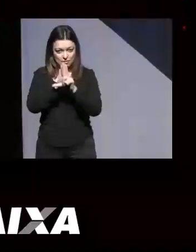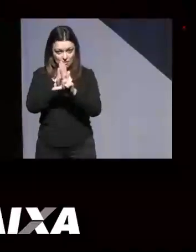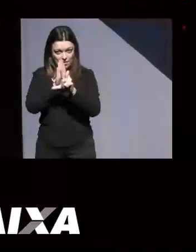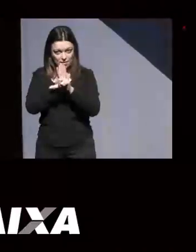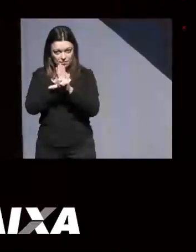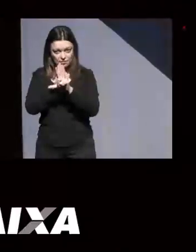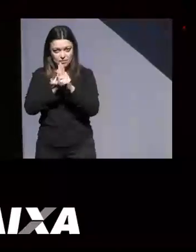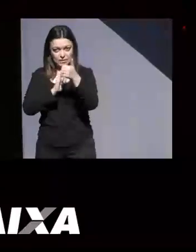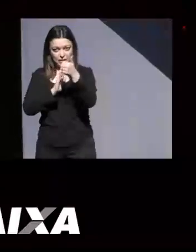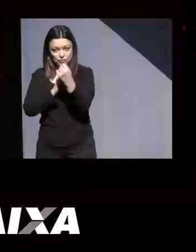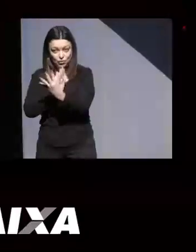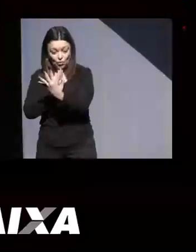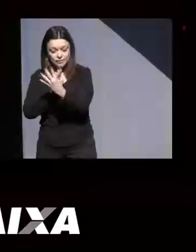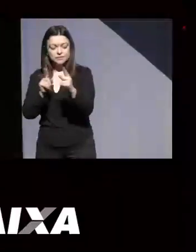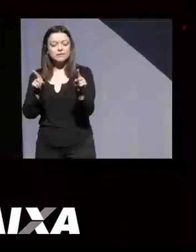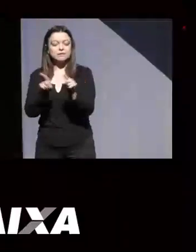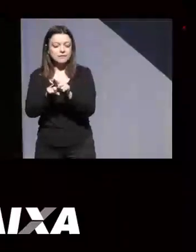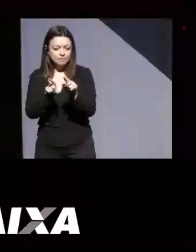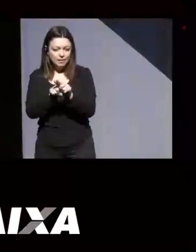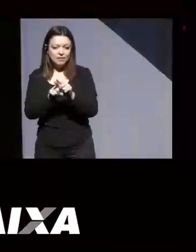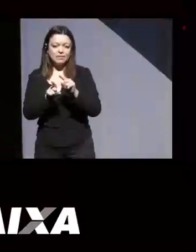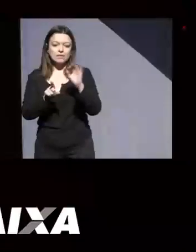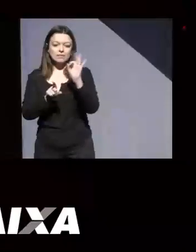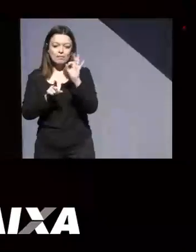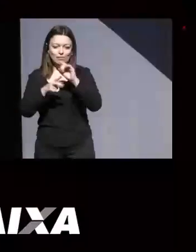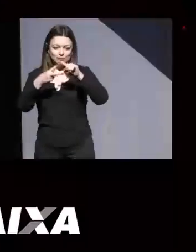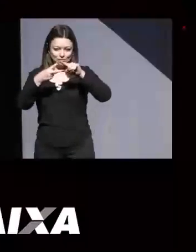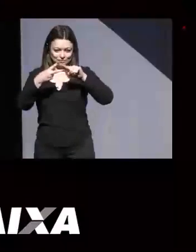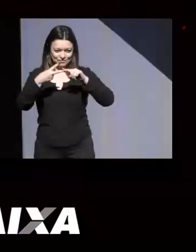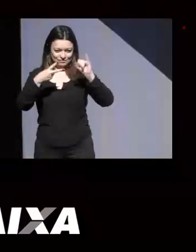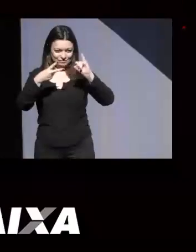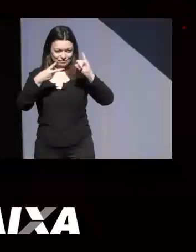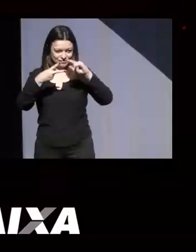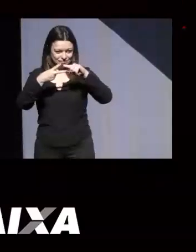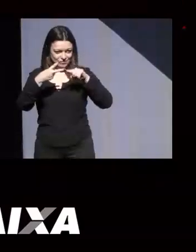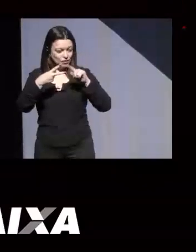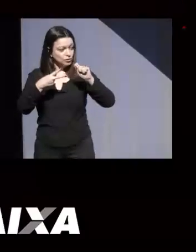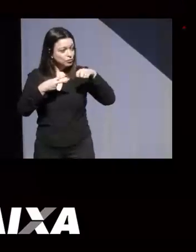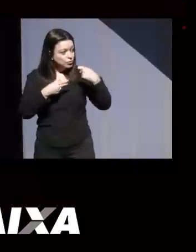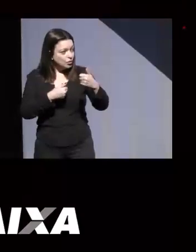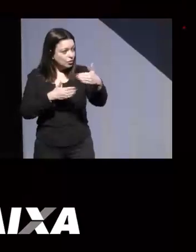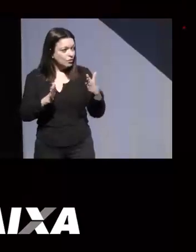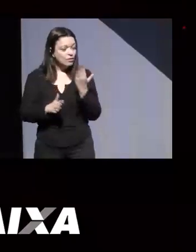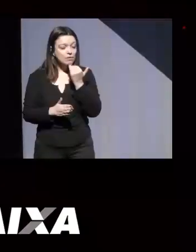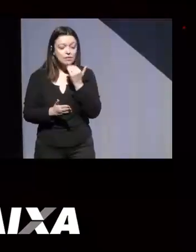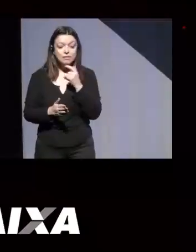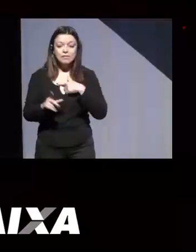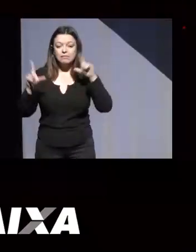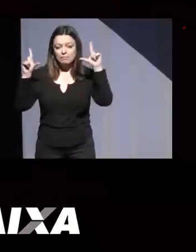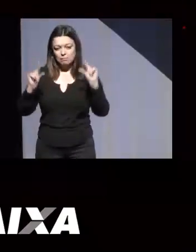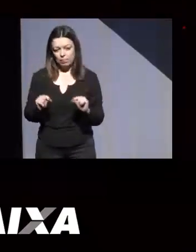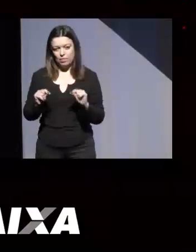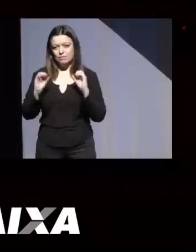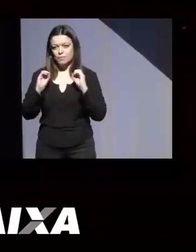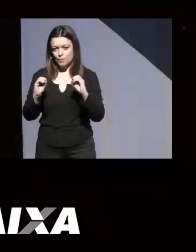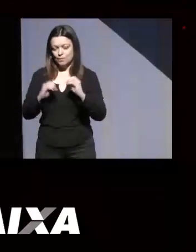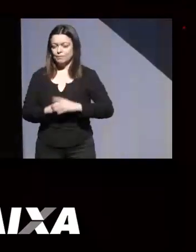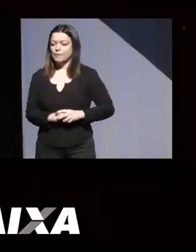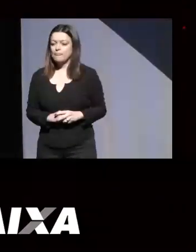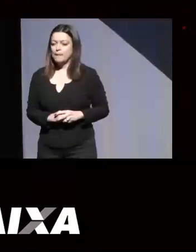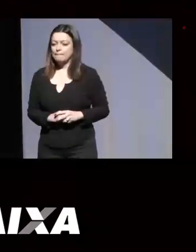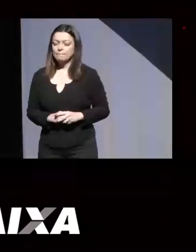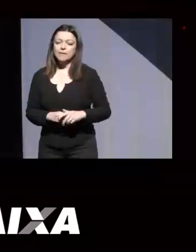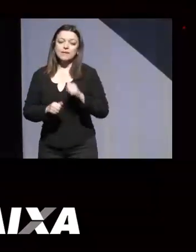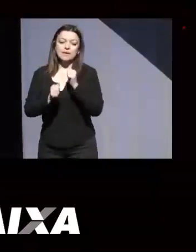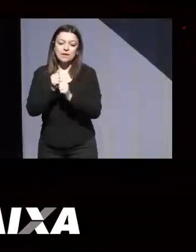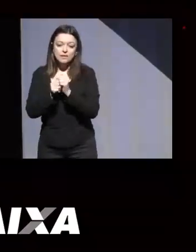as alíquotas do IBS e do CBS em relação à cesta básica. Qual é o problema que eu vejo aqui? Nós temos aí